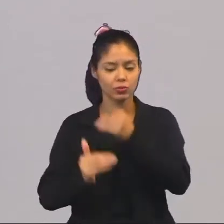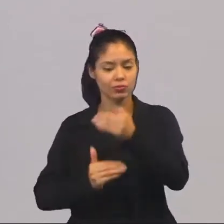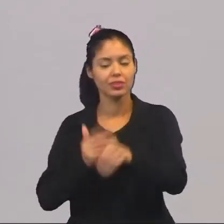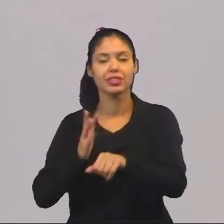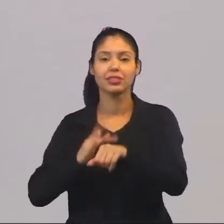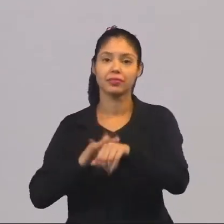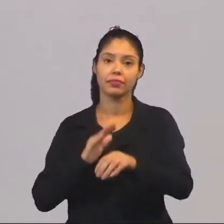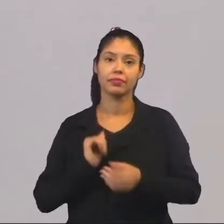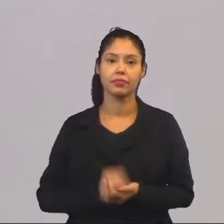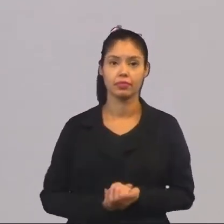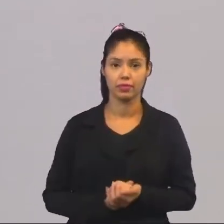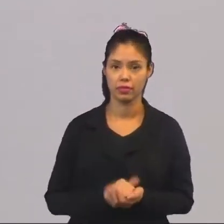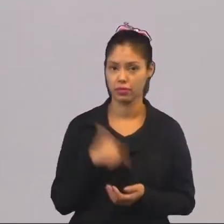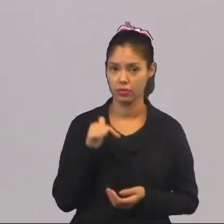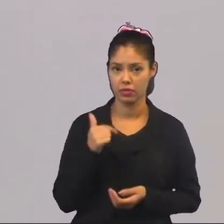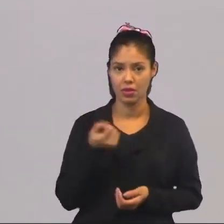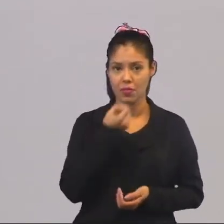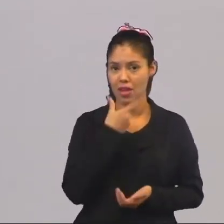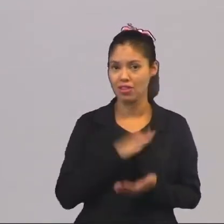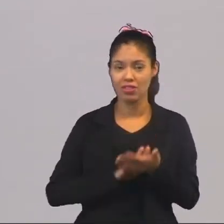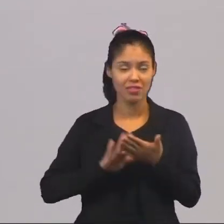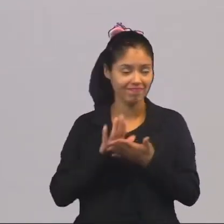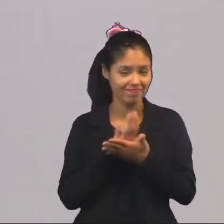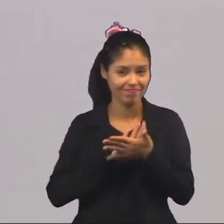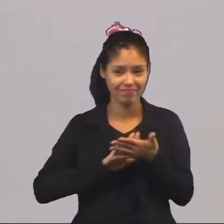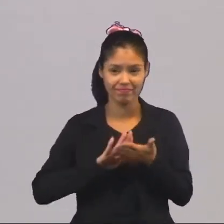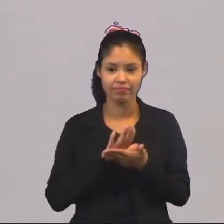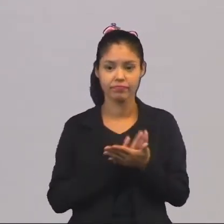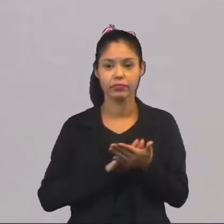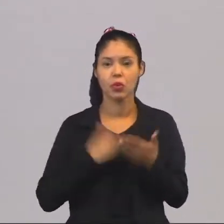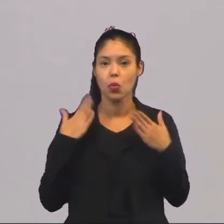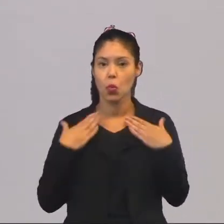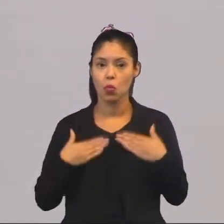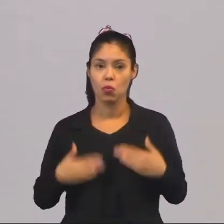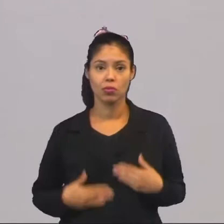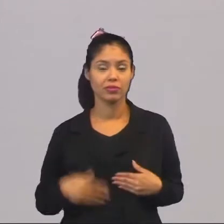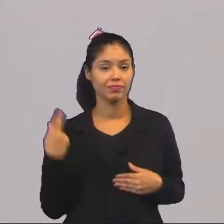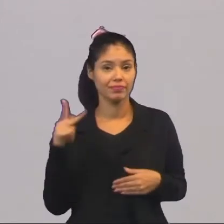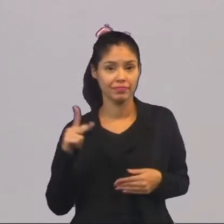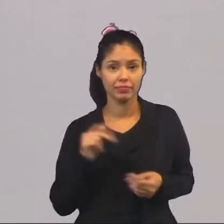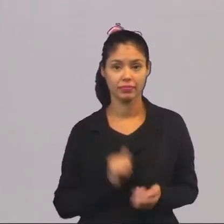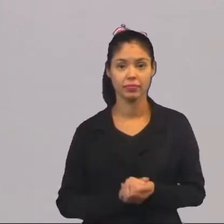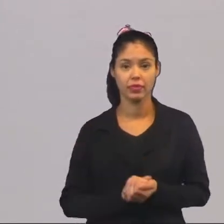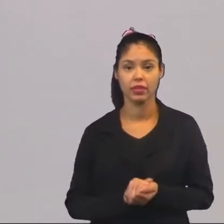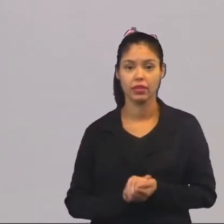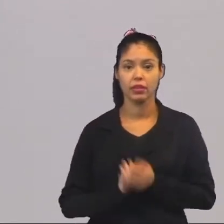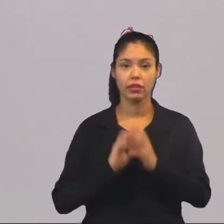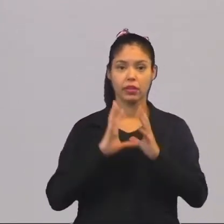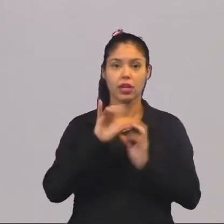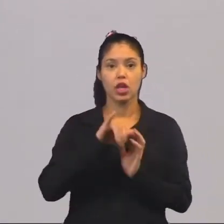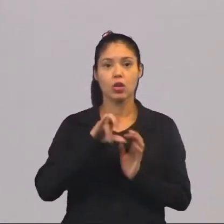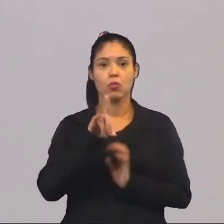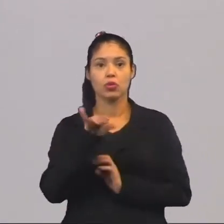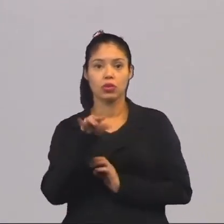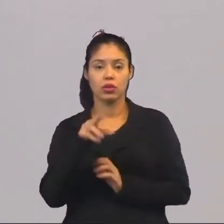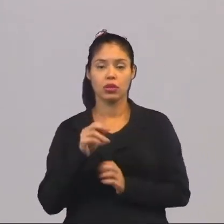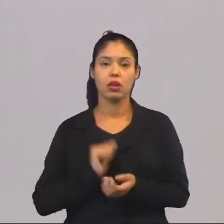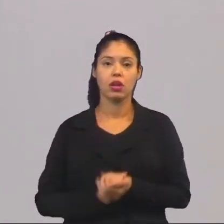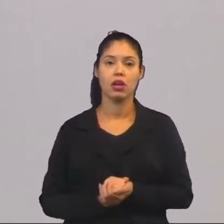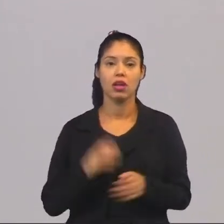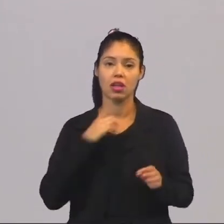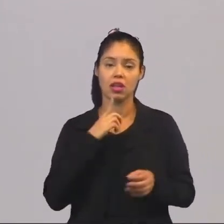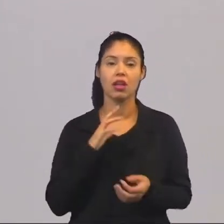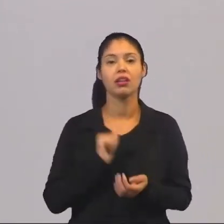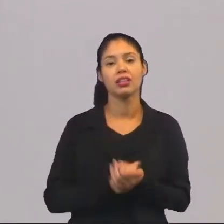desenvolve, não está tomando nenhuma medicação, o corpo dela, a imunidade dela vai ficar baixa e aí ela